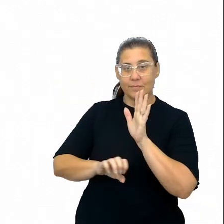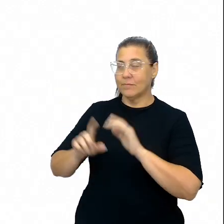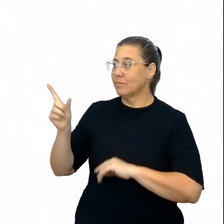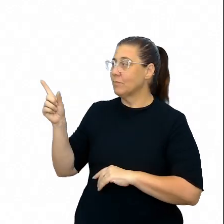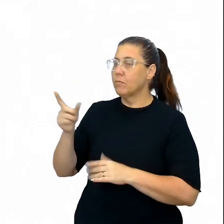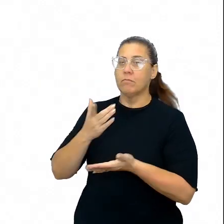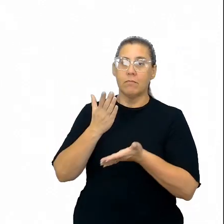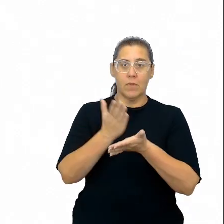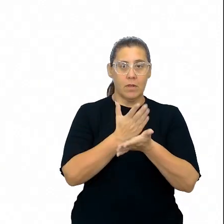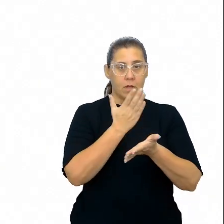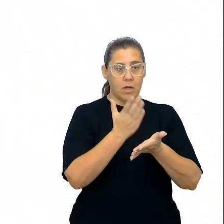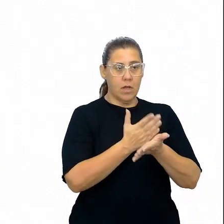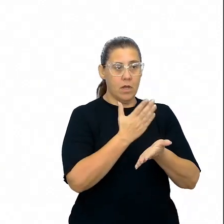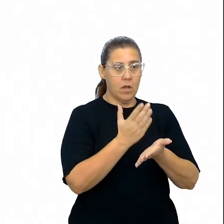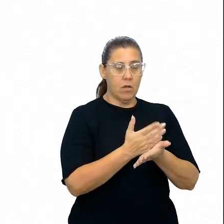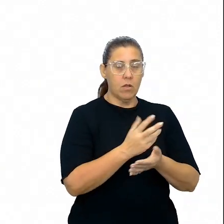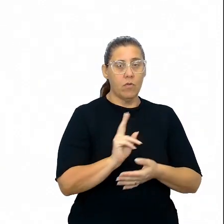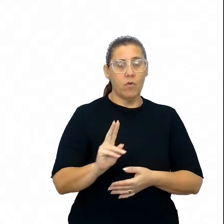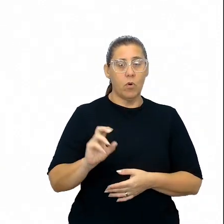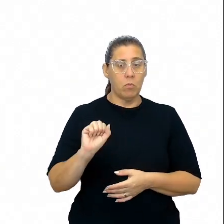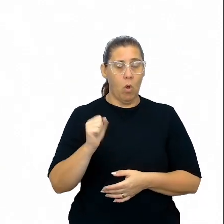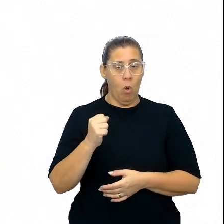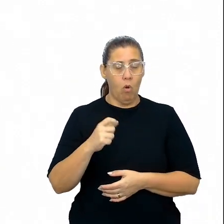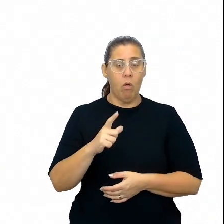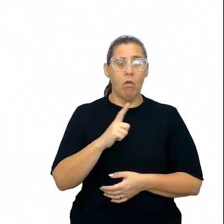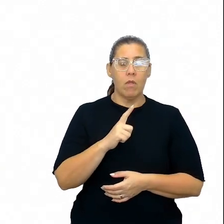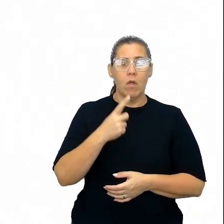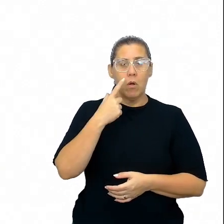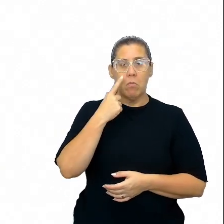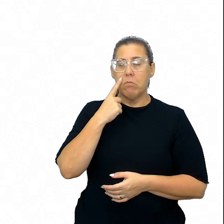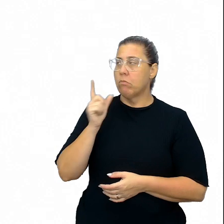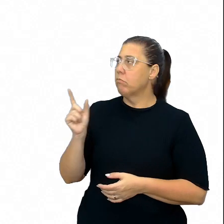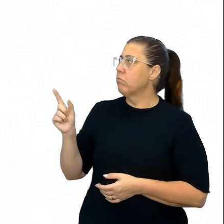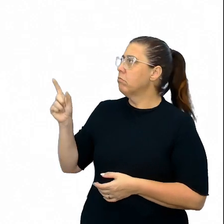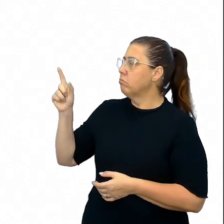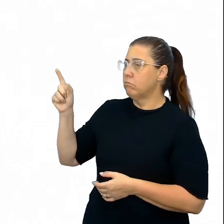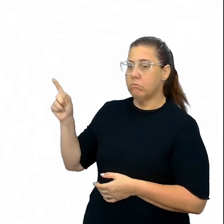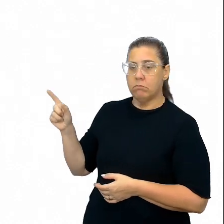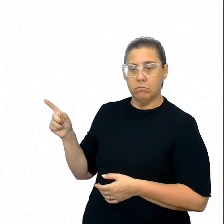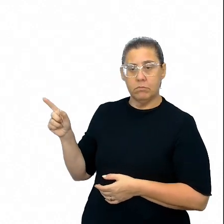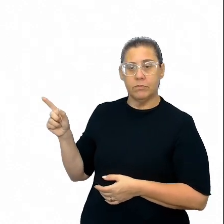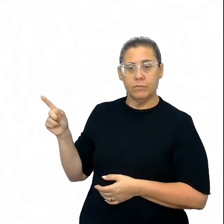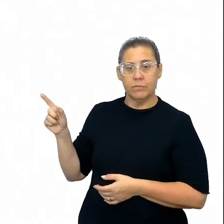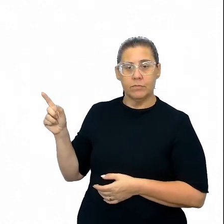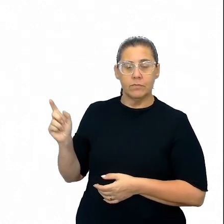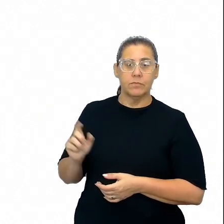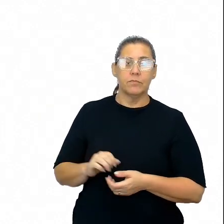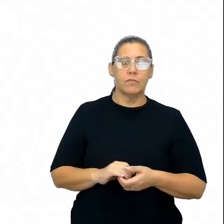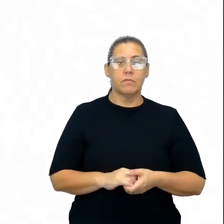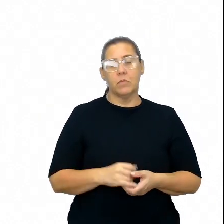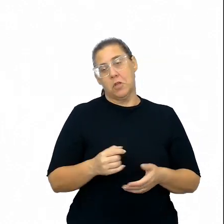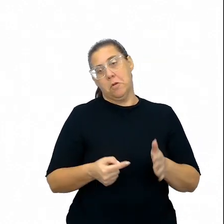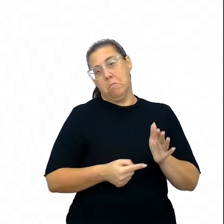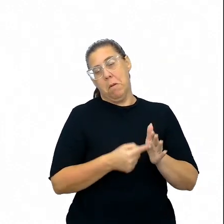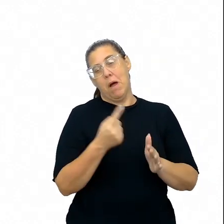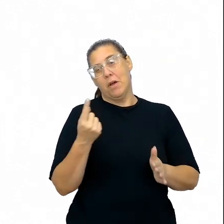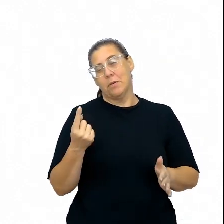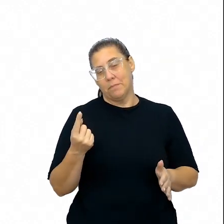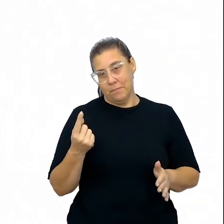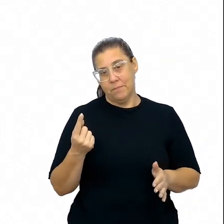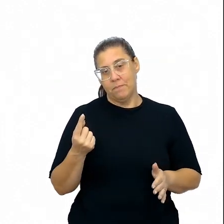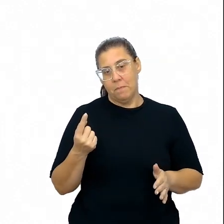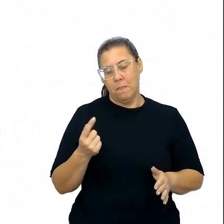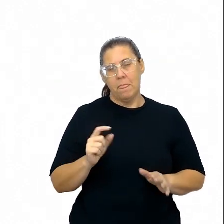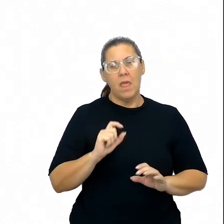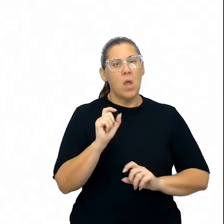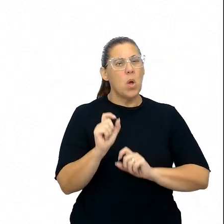no nosso caderno, né, no volume lá, página 8. Ele fala, observe o octógono regular abaixo. Gente, primeira coisa,